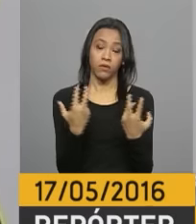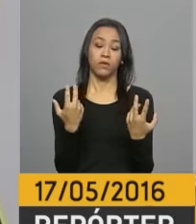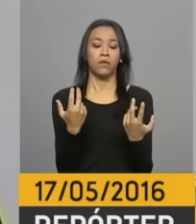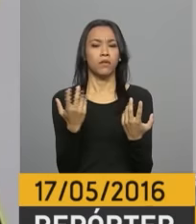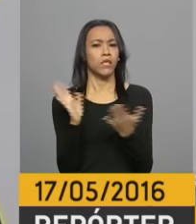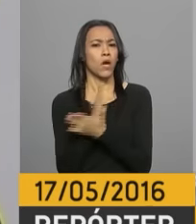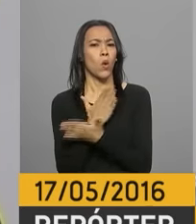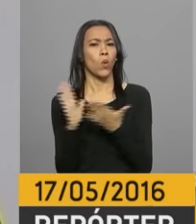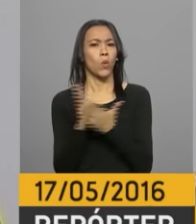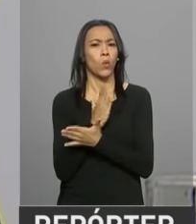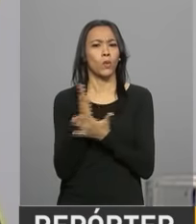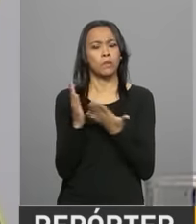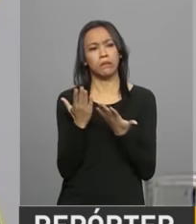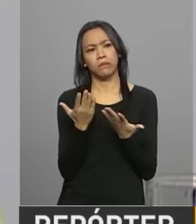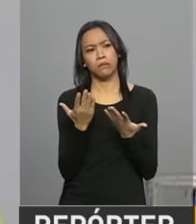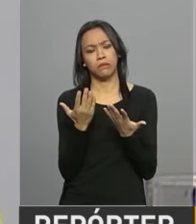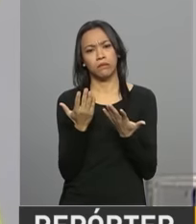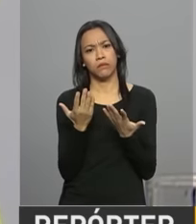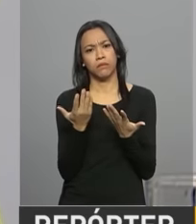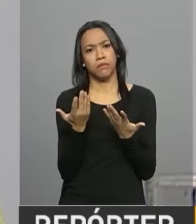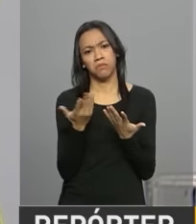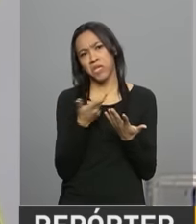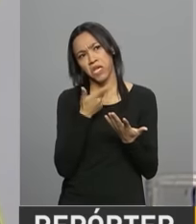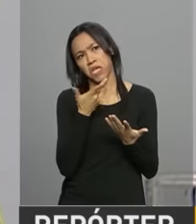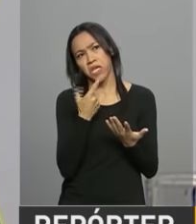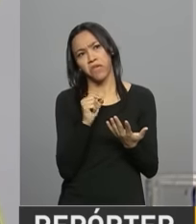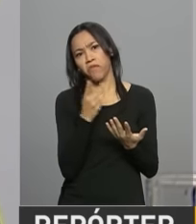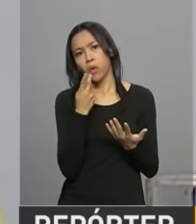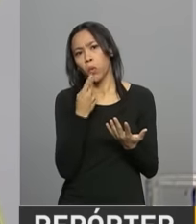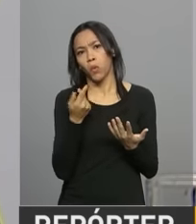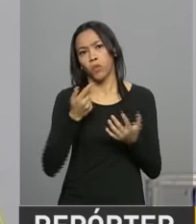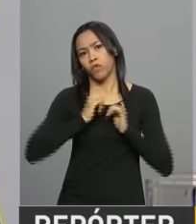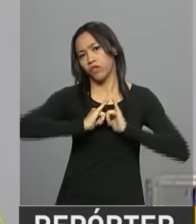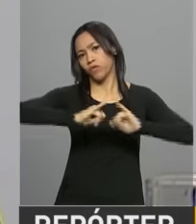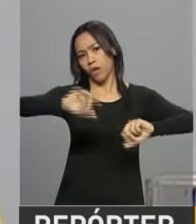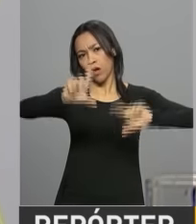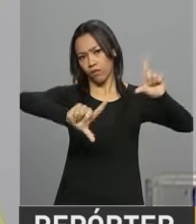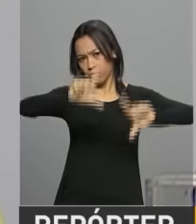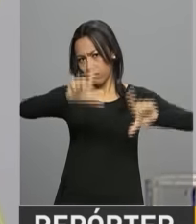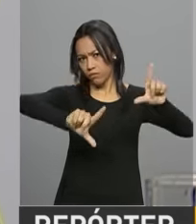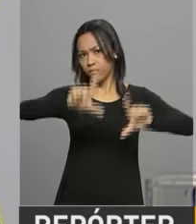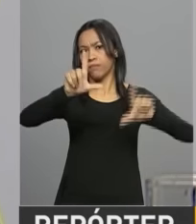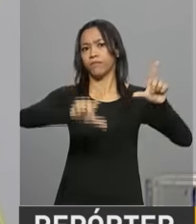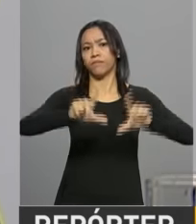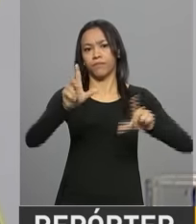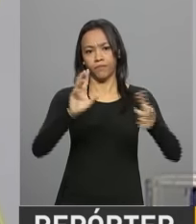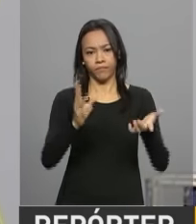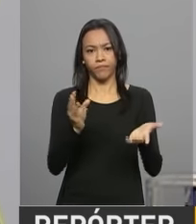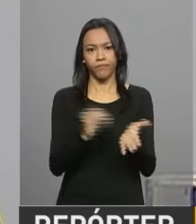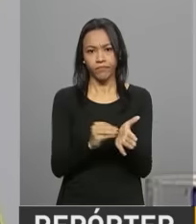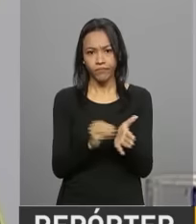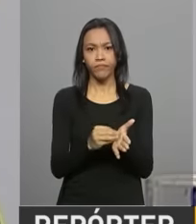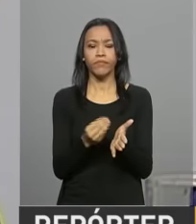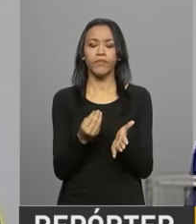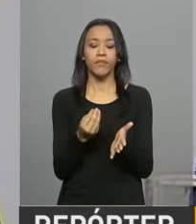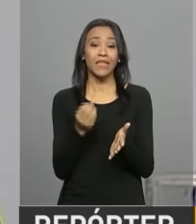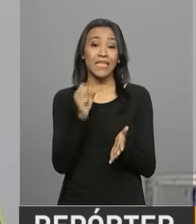veículos, dependendo evidentemente de quem falou, alguns veículos reproduziram com precisão, é que